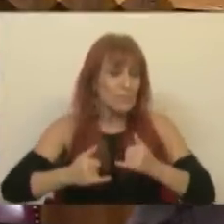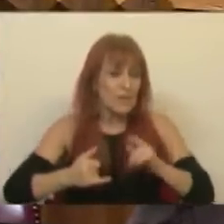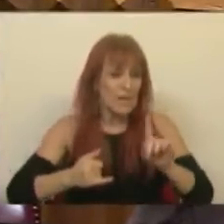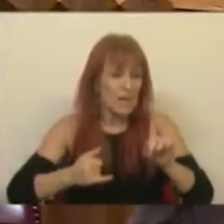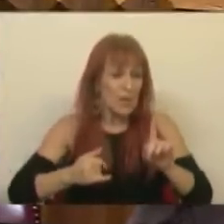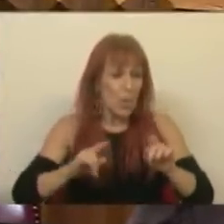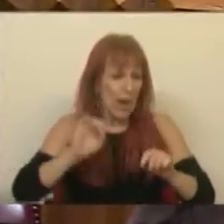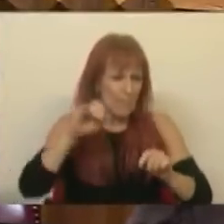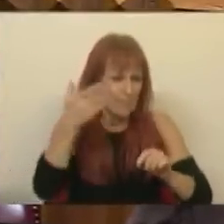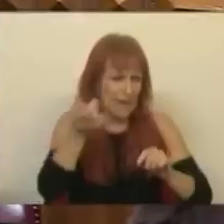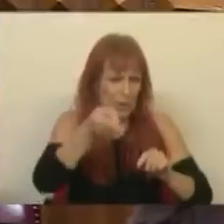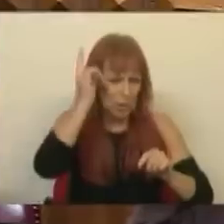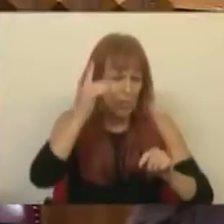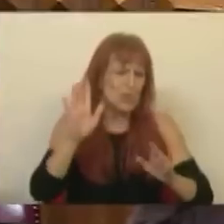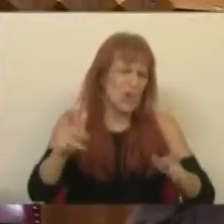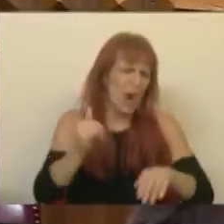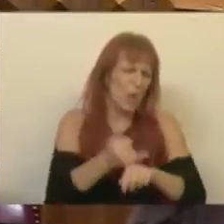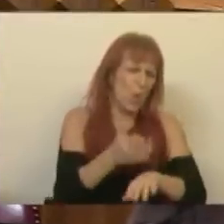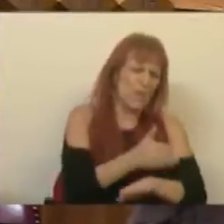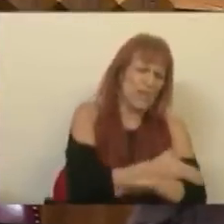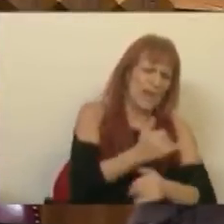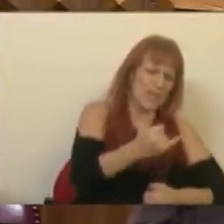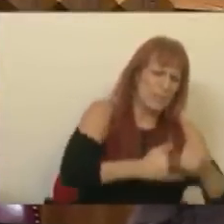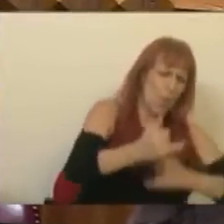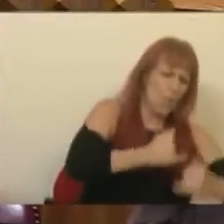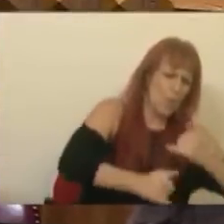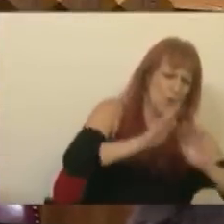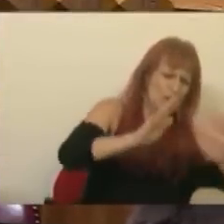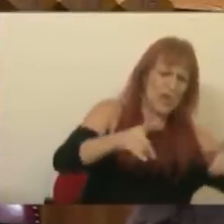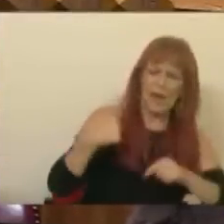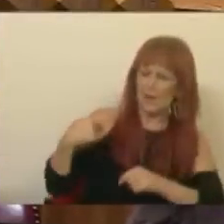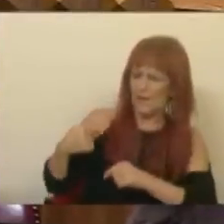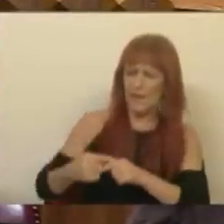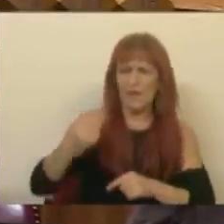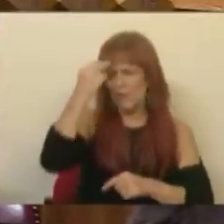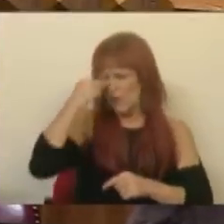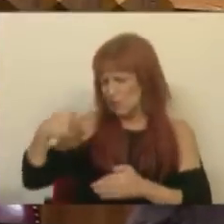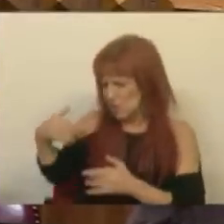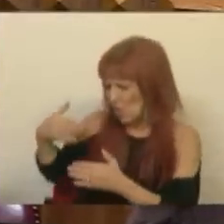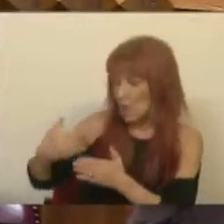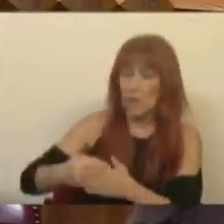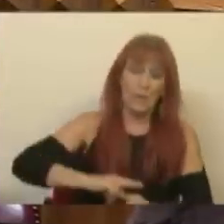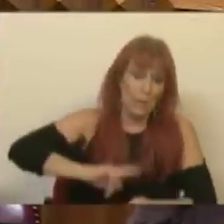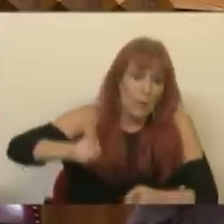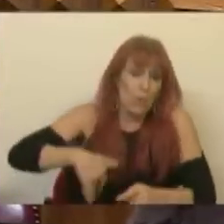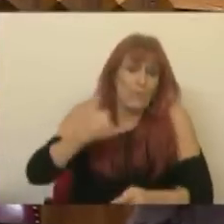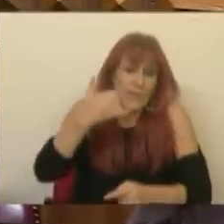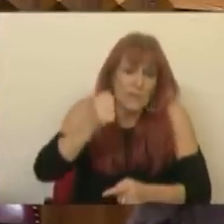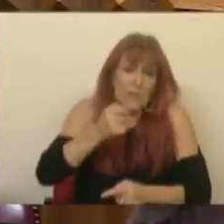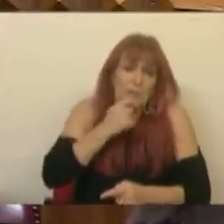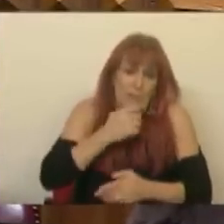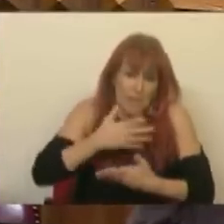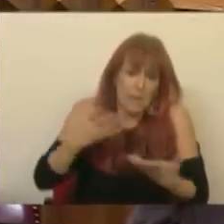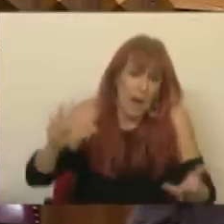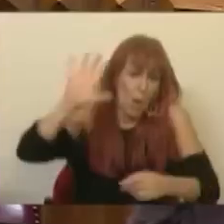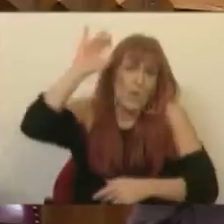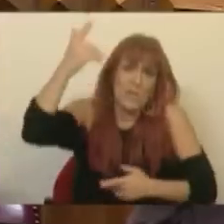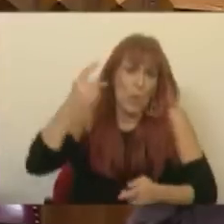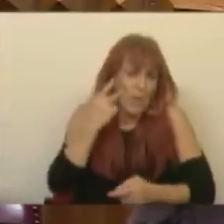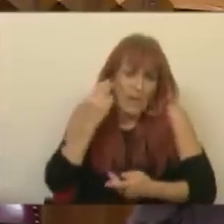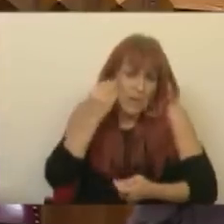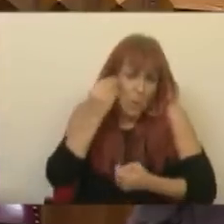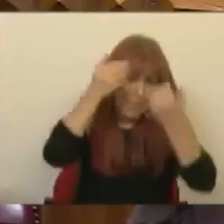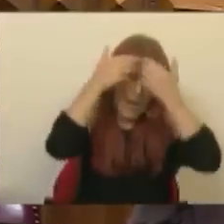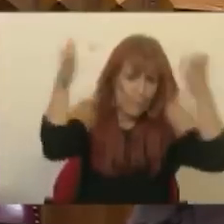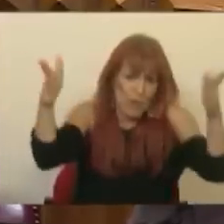é sequelemente a primeira já tivemos outras modulações e ao longo da história felizmente desde 25 de Abril porque é vivência